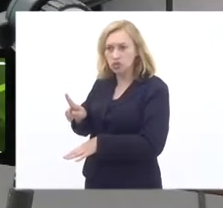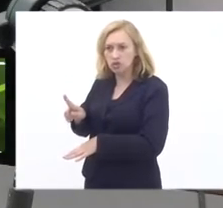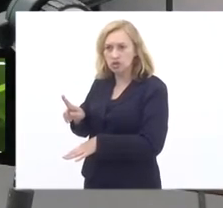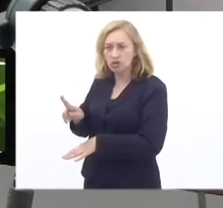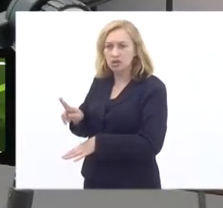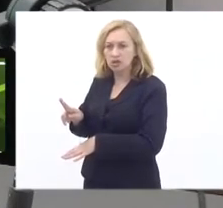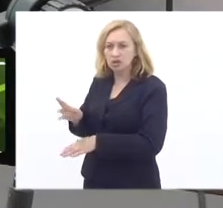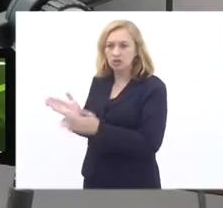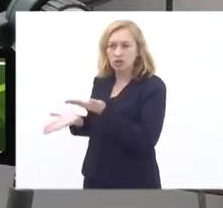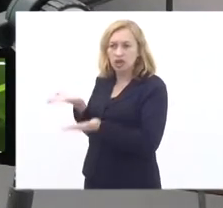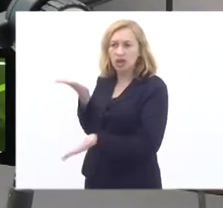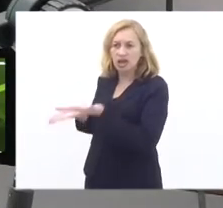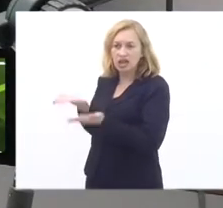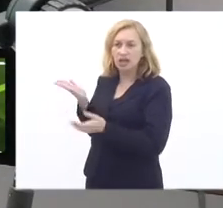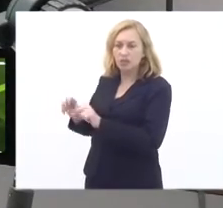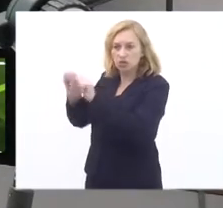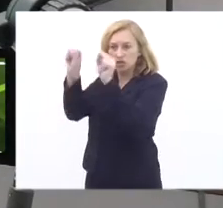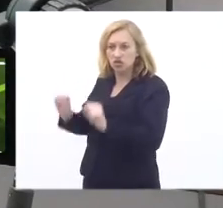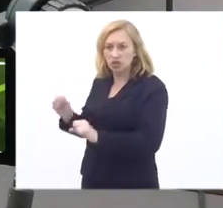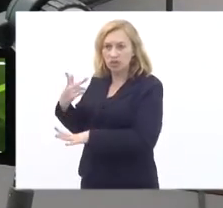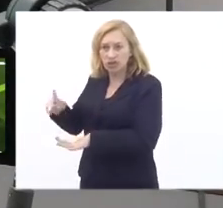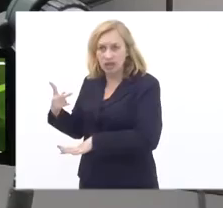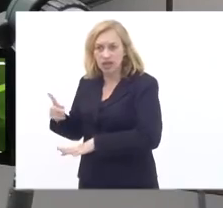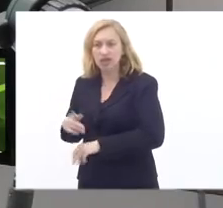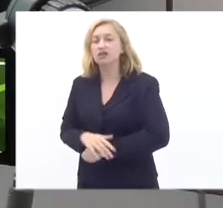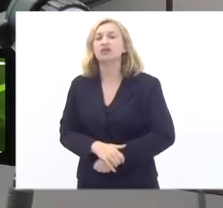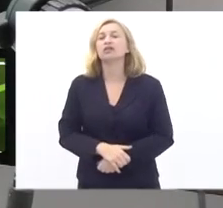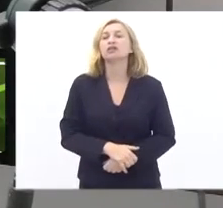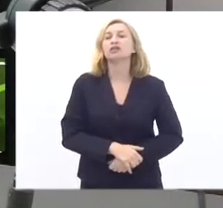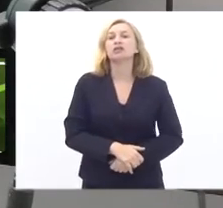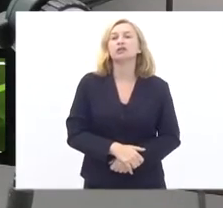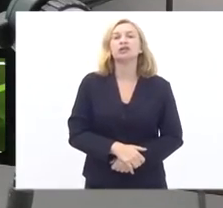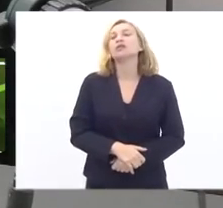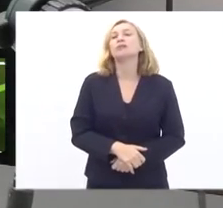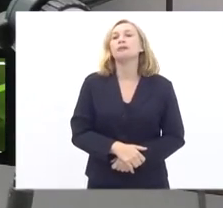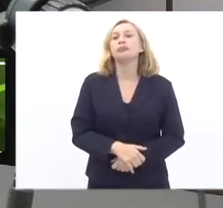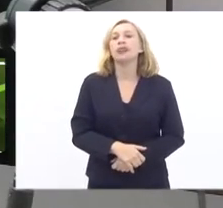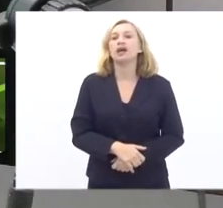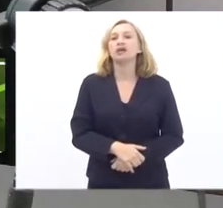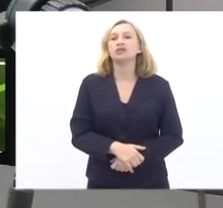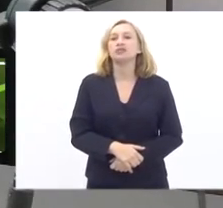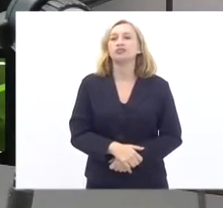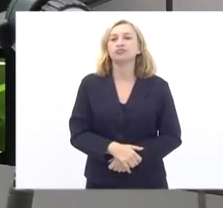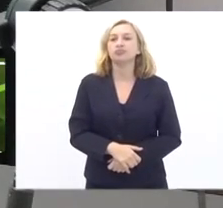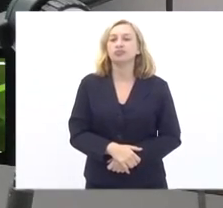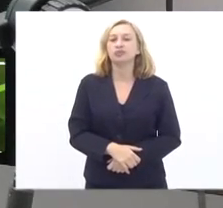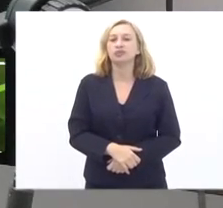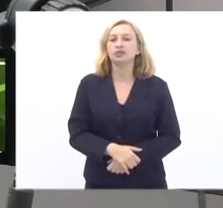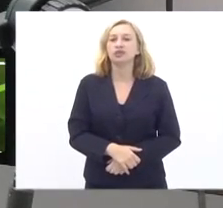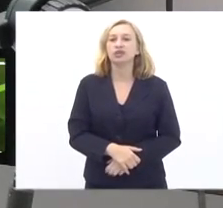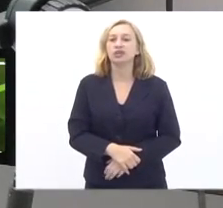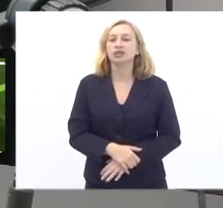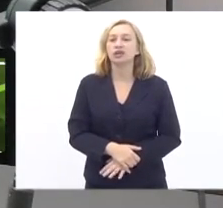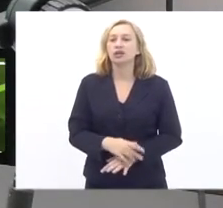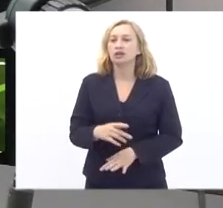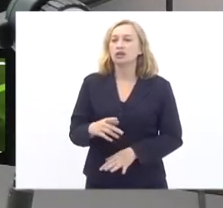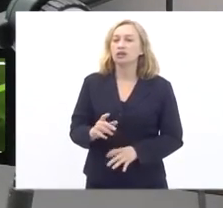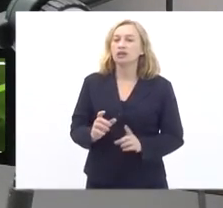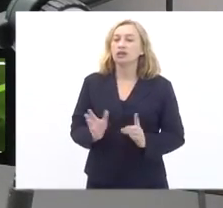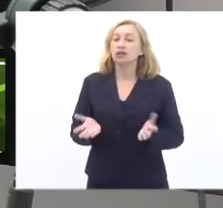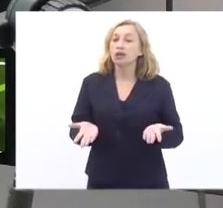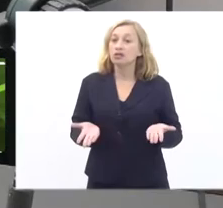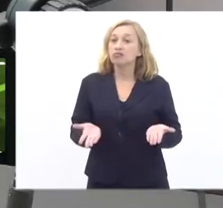que equilibra o sistema. Eu não gosto dos anglicismos, break-even, etc., porque ninguém sabe o que é isso, né?